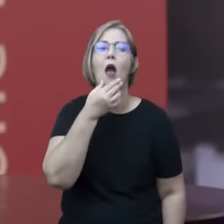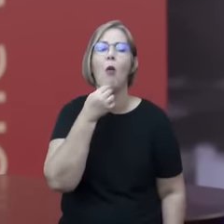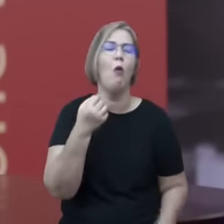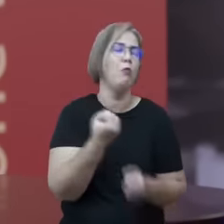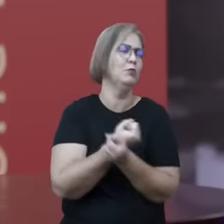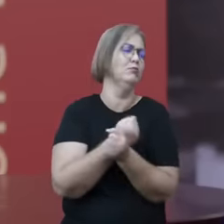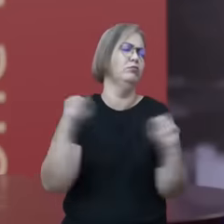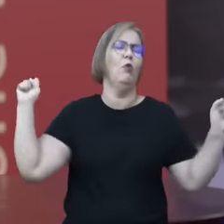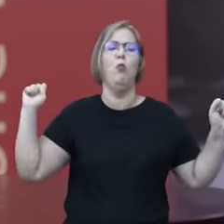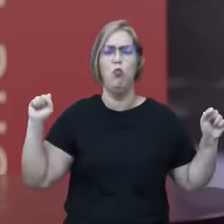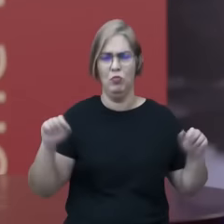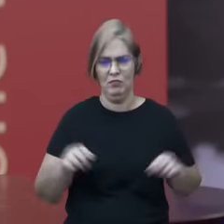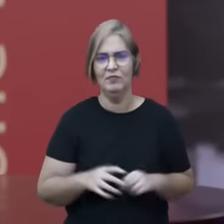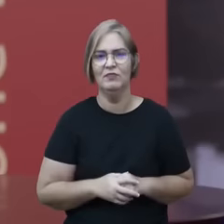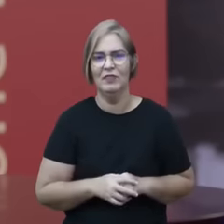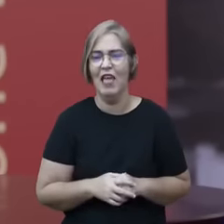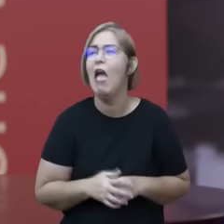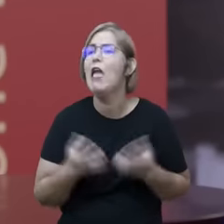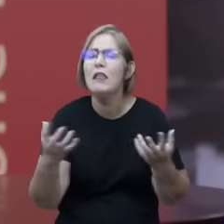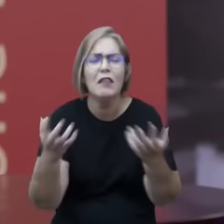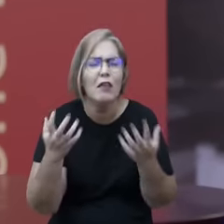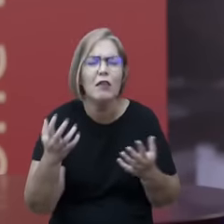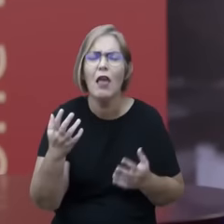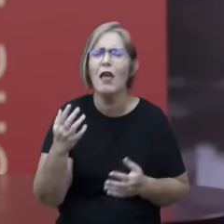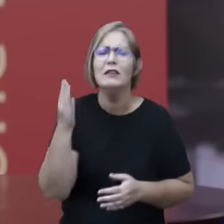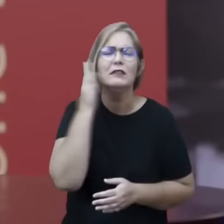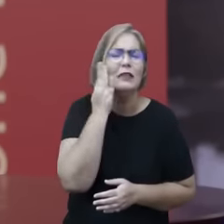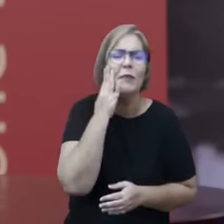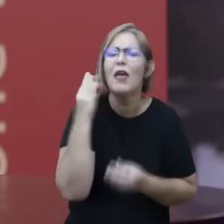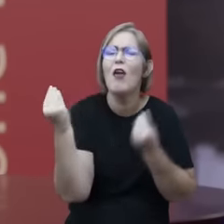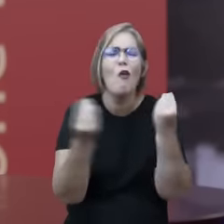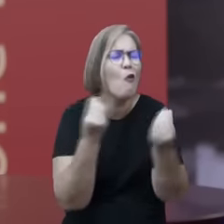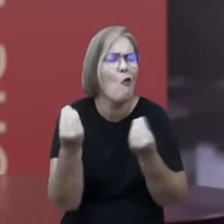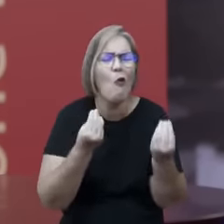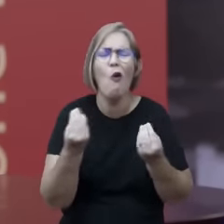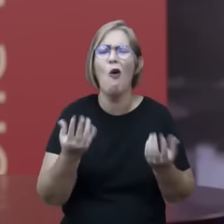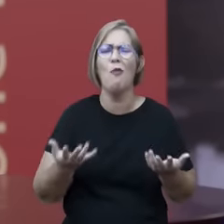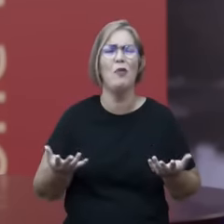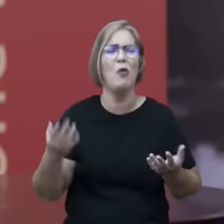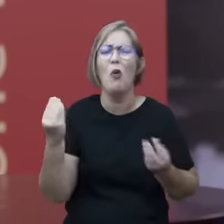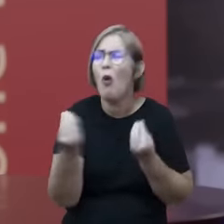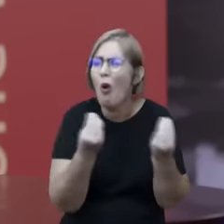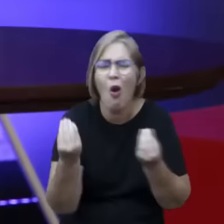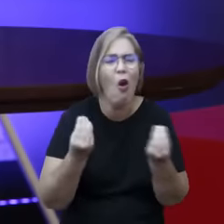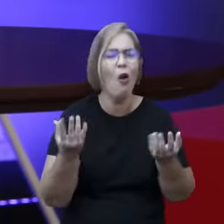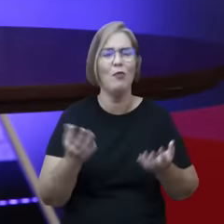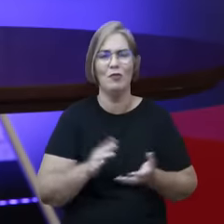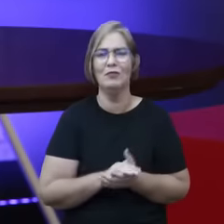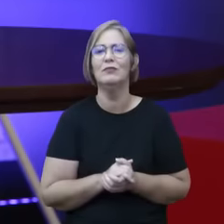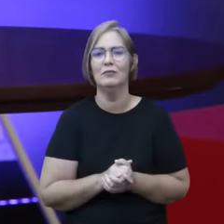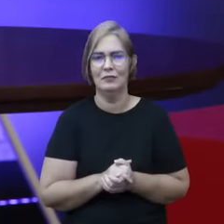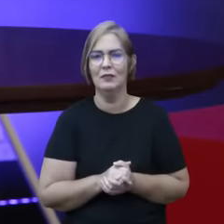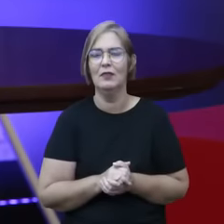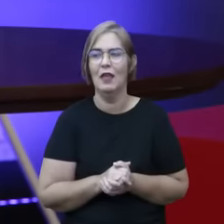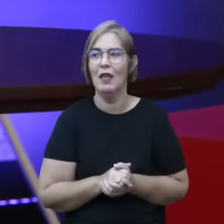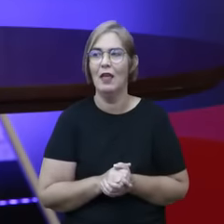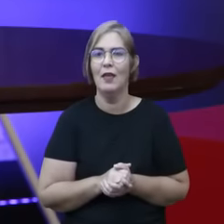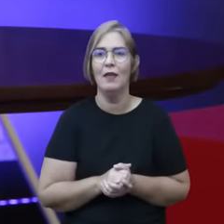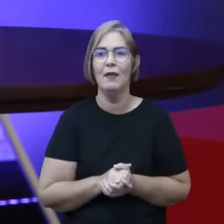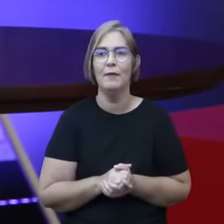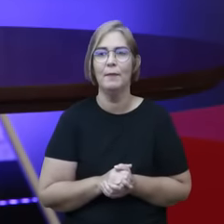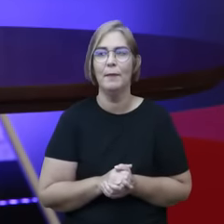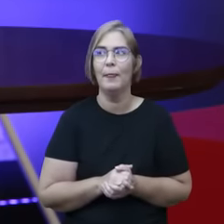sentido na no esgotamento da eh